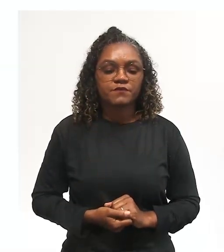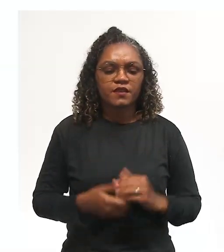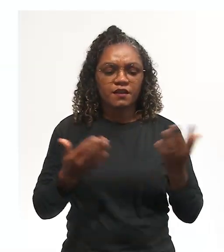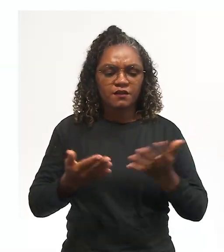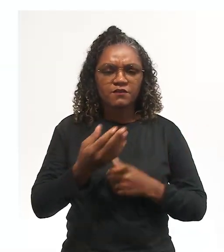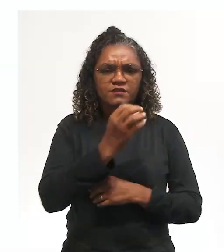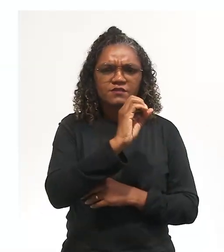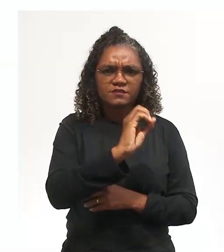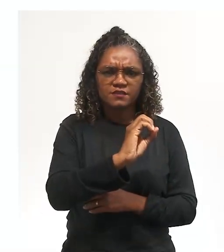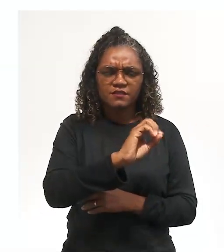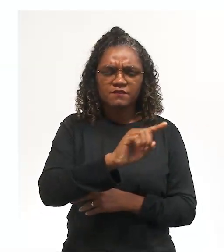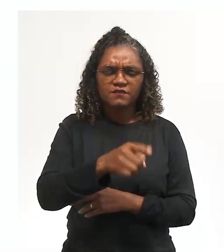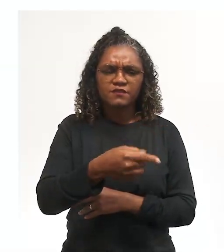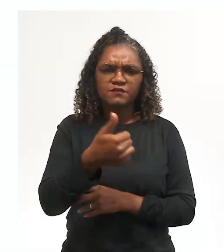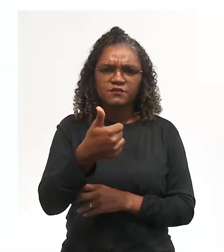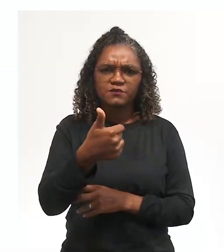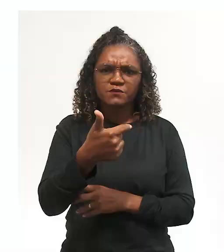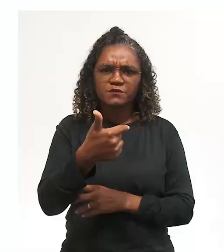Nós vamos ler